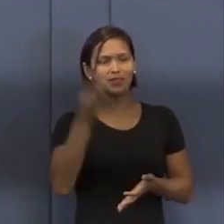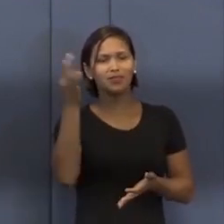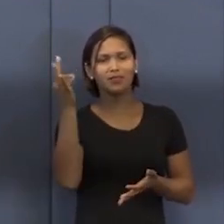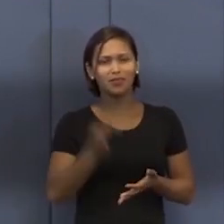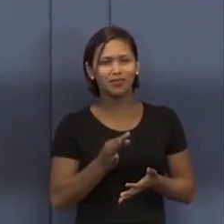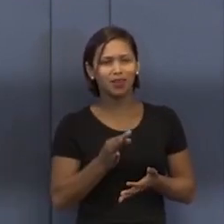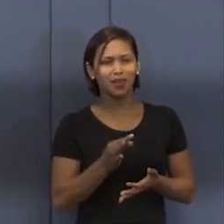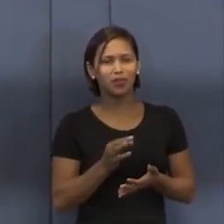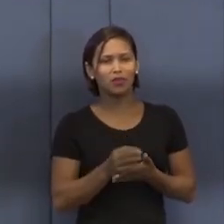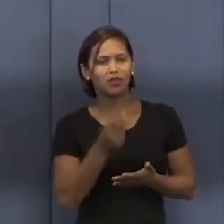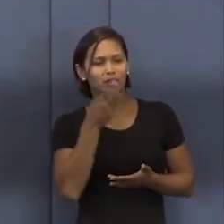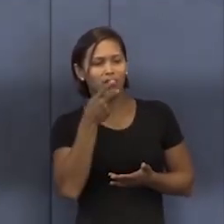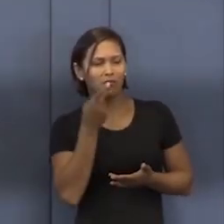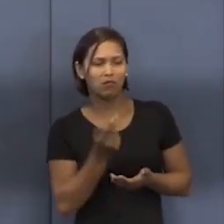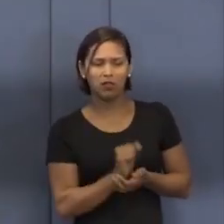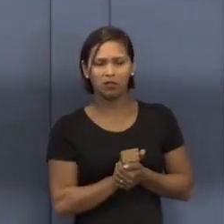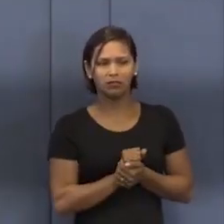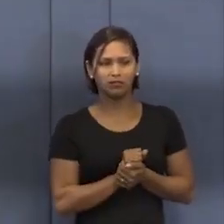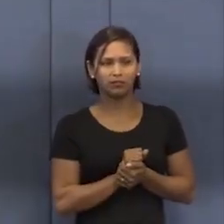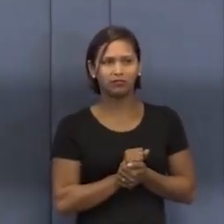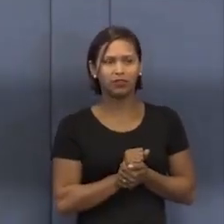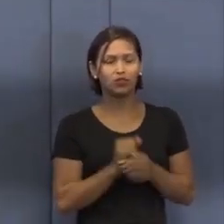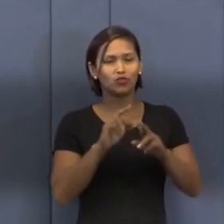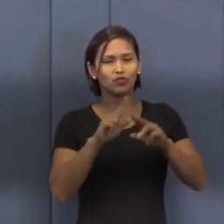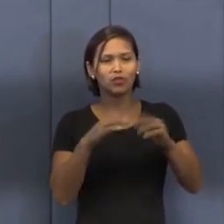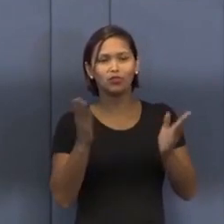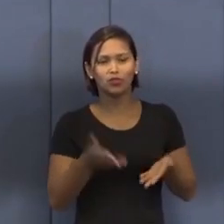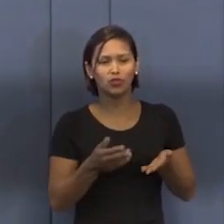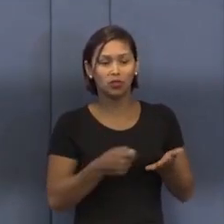negociação e eu tenho certeza que o que eu estou dizendo vai ser protegido,